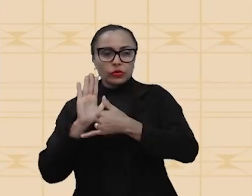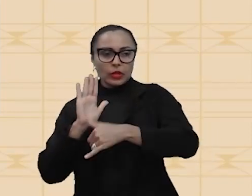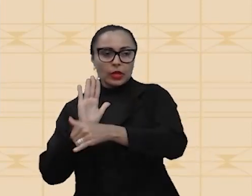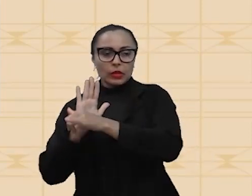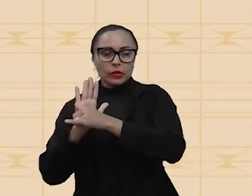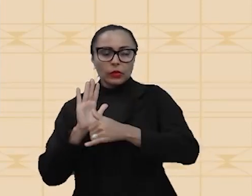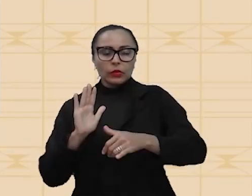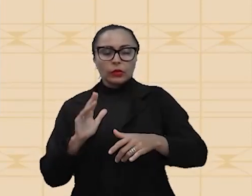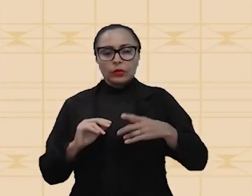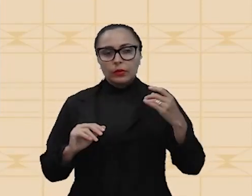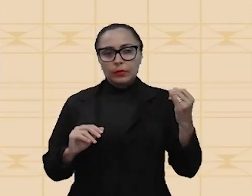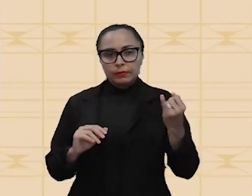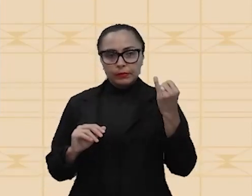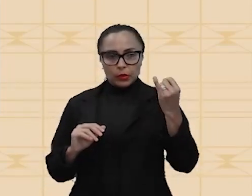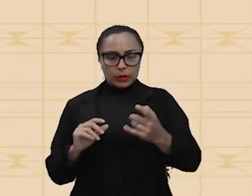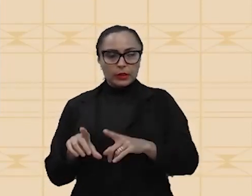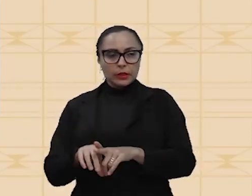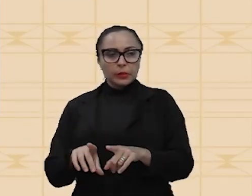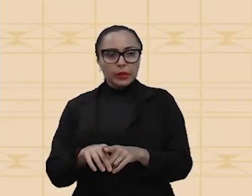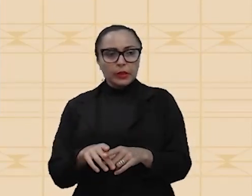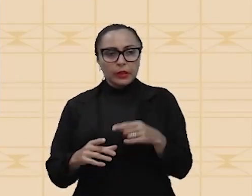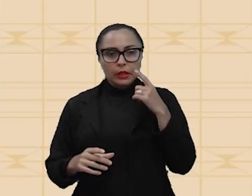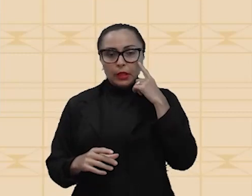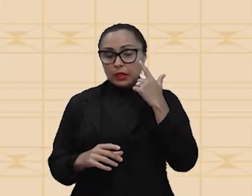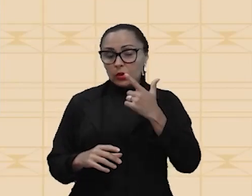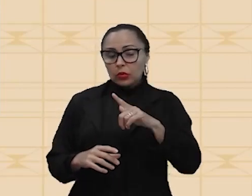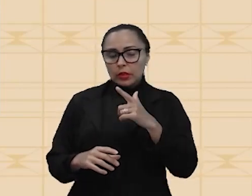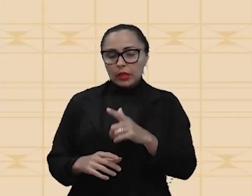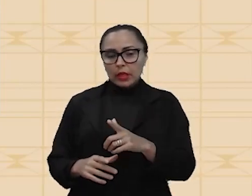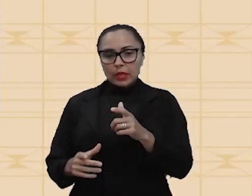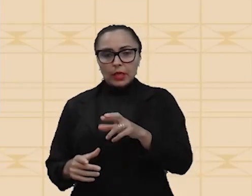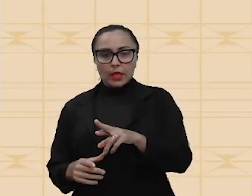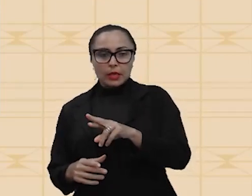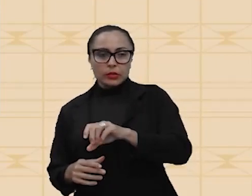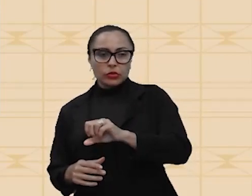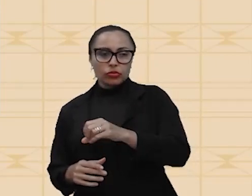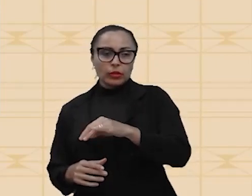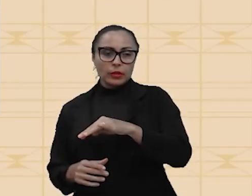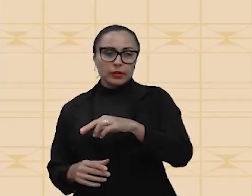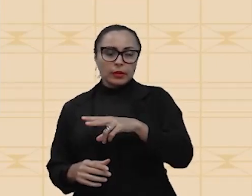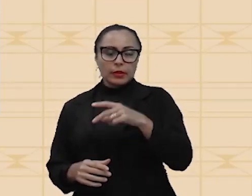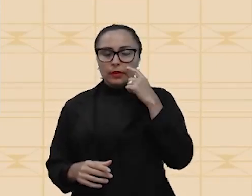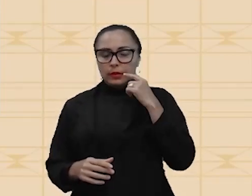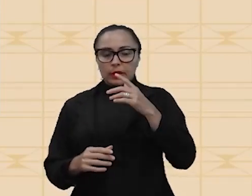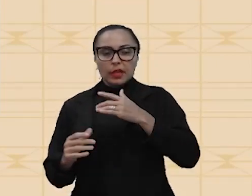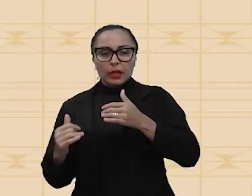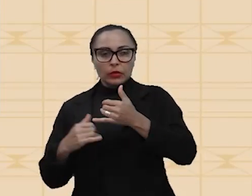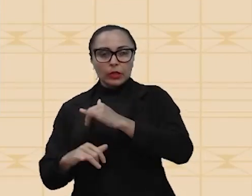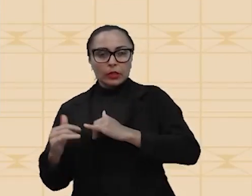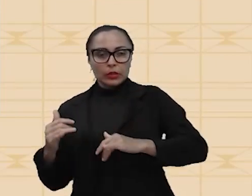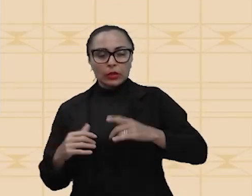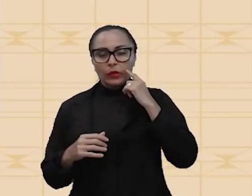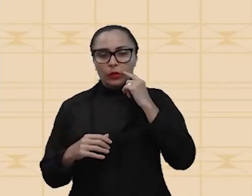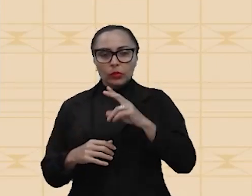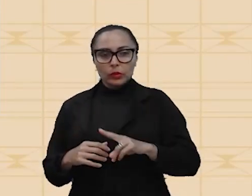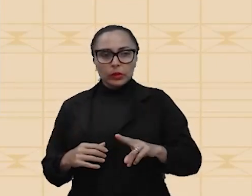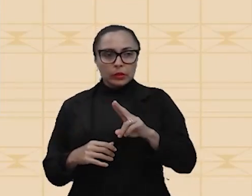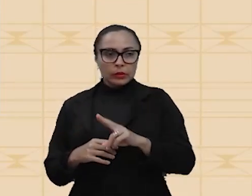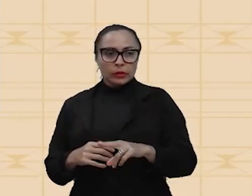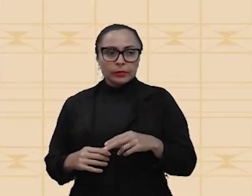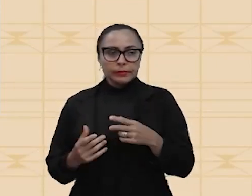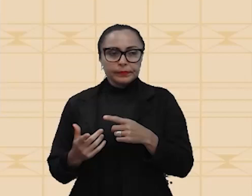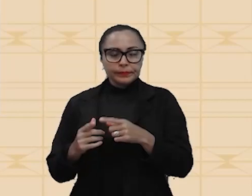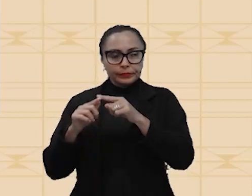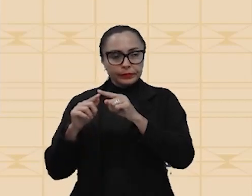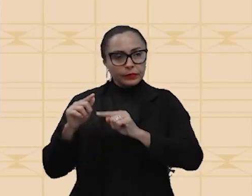chamado de ideal quando ele não tem resistência interna, ou seja, toda a sua energia é utilizada em prol do circuito. Só que a gente